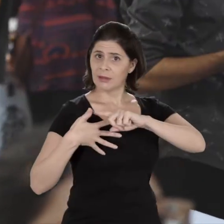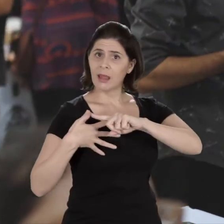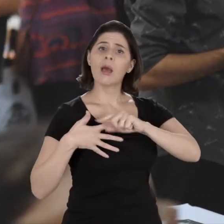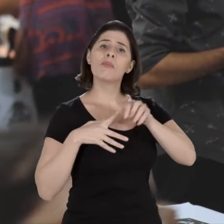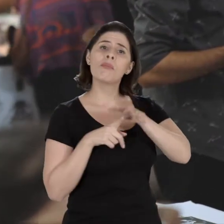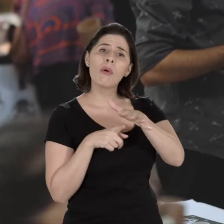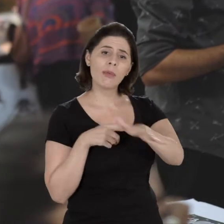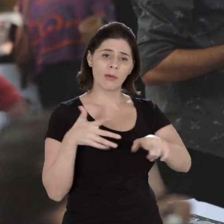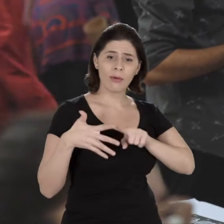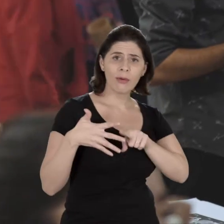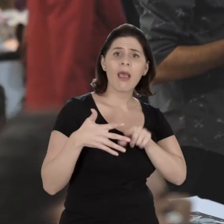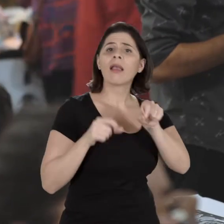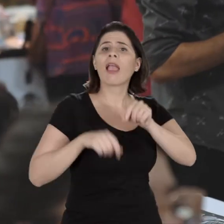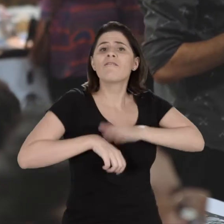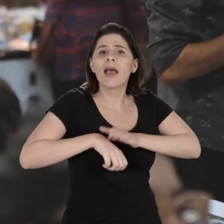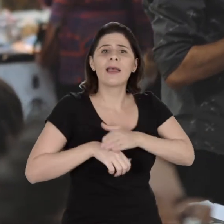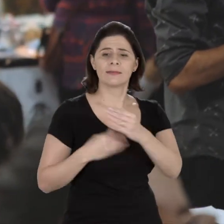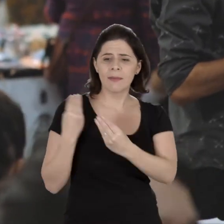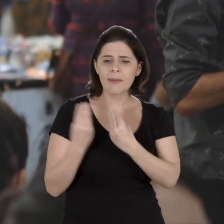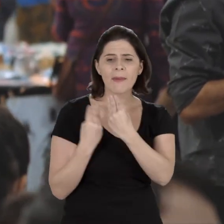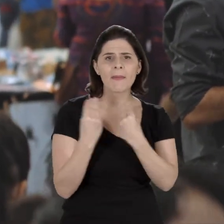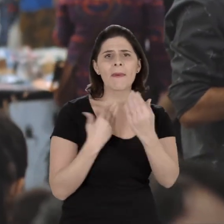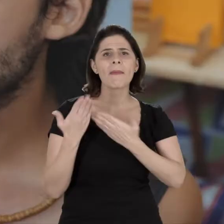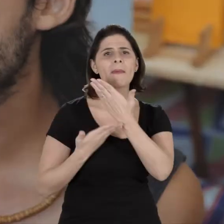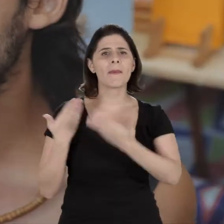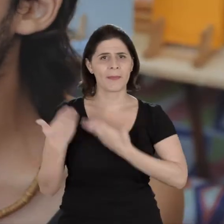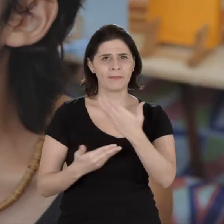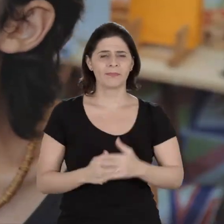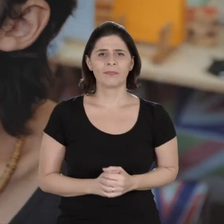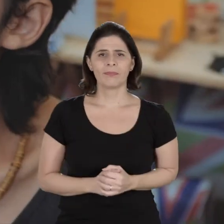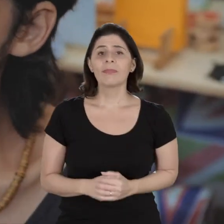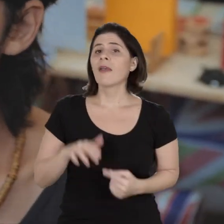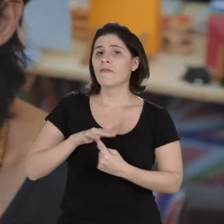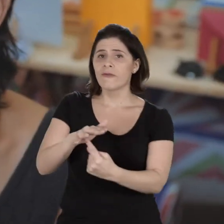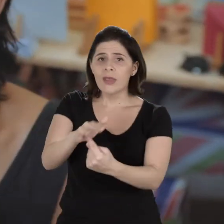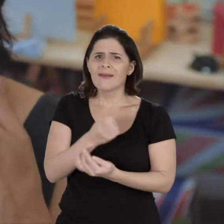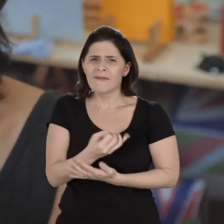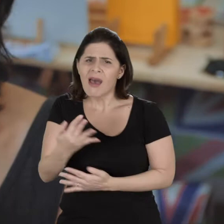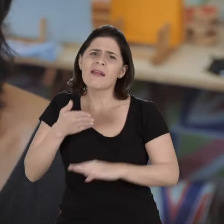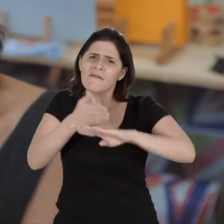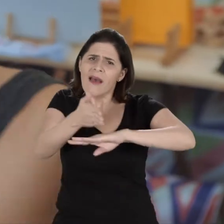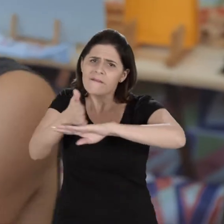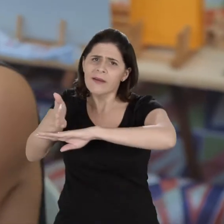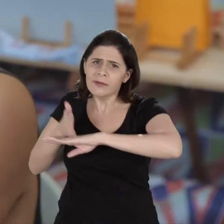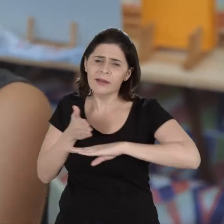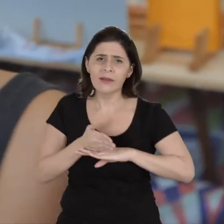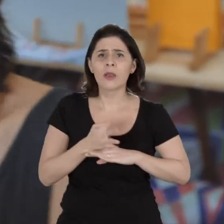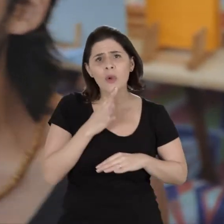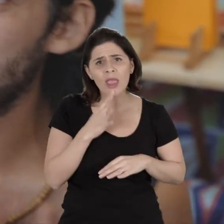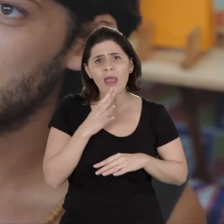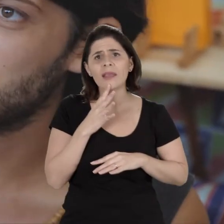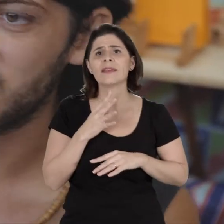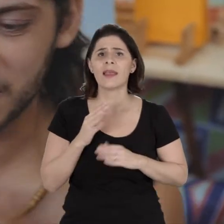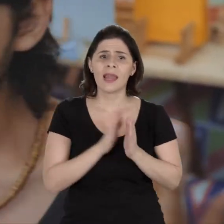aquela alienação entre produtor e produto. As pessoas vêm em vários anos ou em várias feiras, conhecem, então levam um livro numa feira,